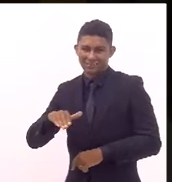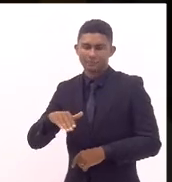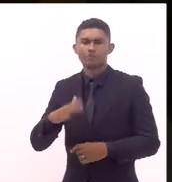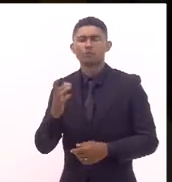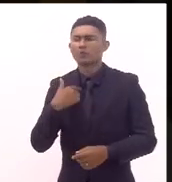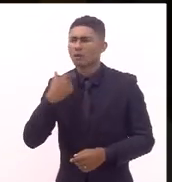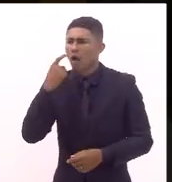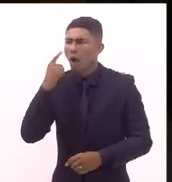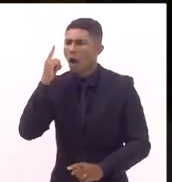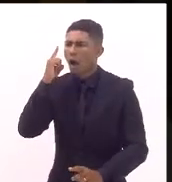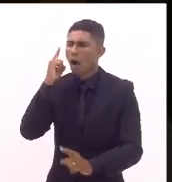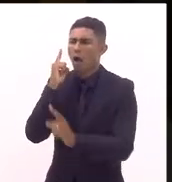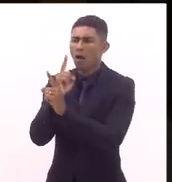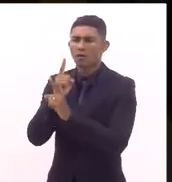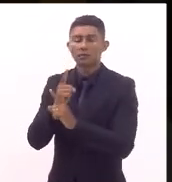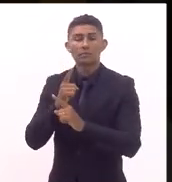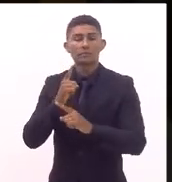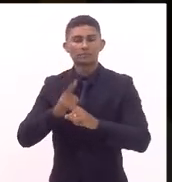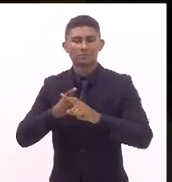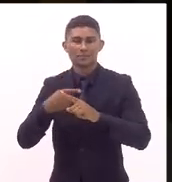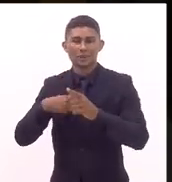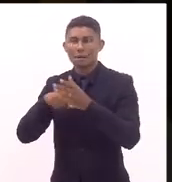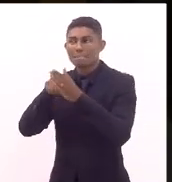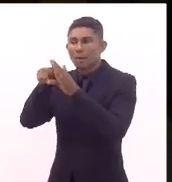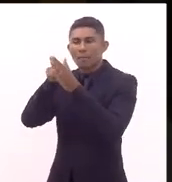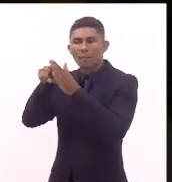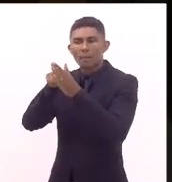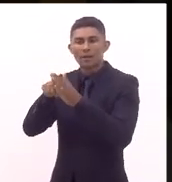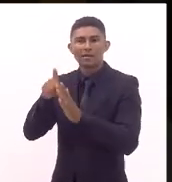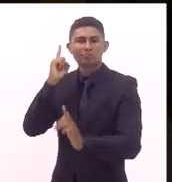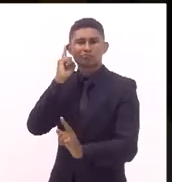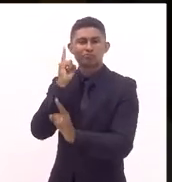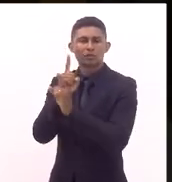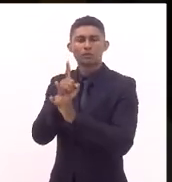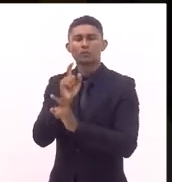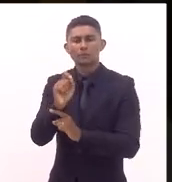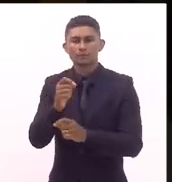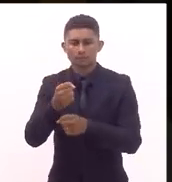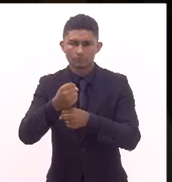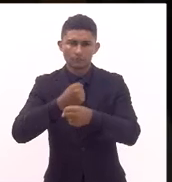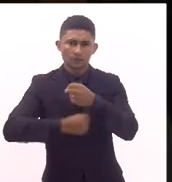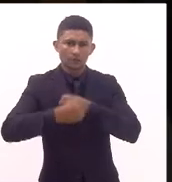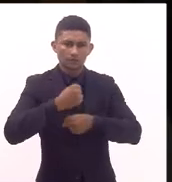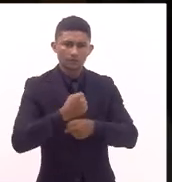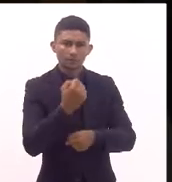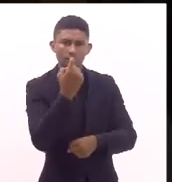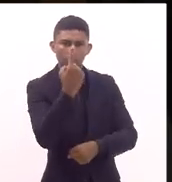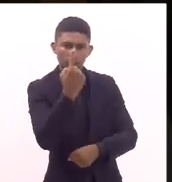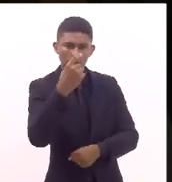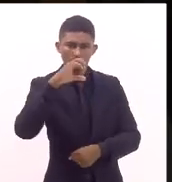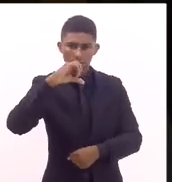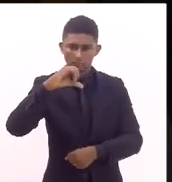descobri recentemente na pesquisa por esse livro o que em 1901